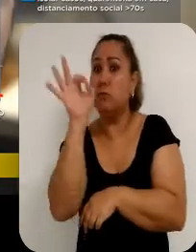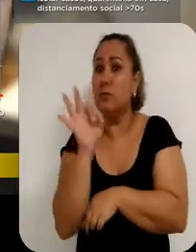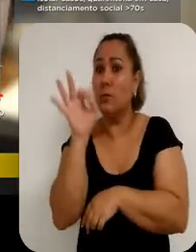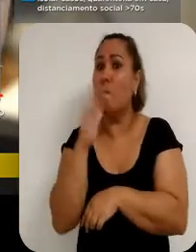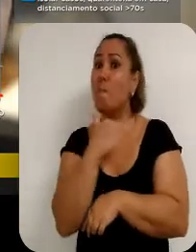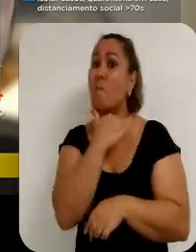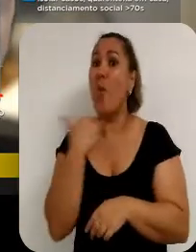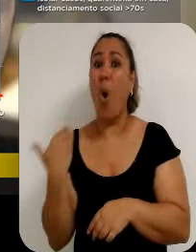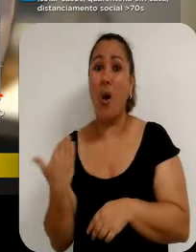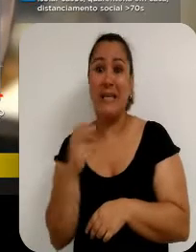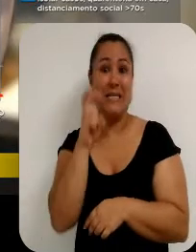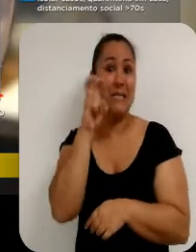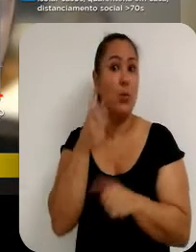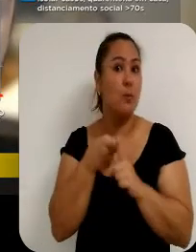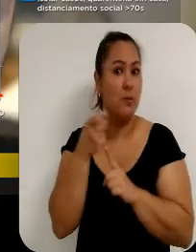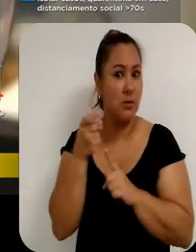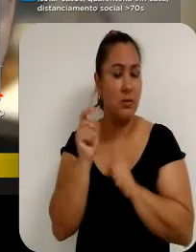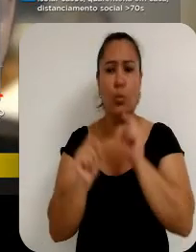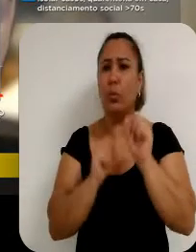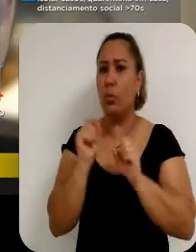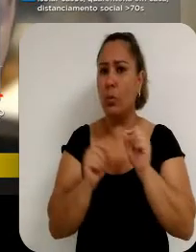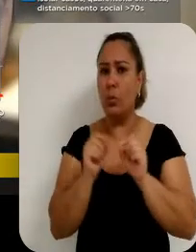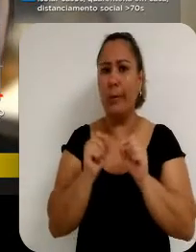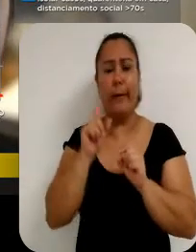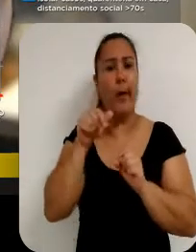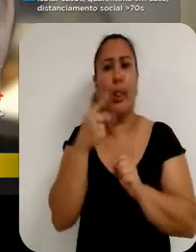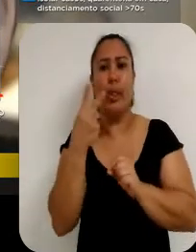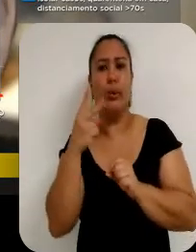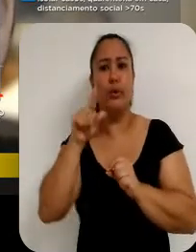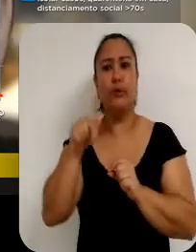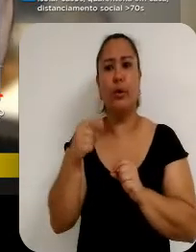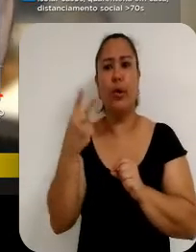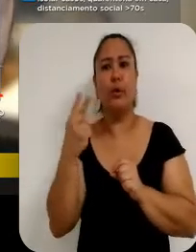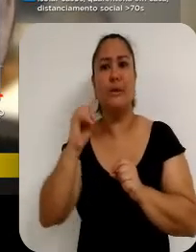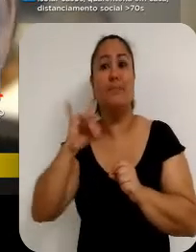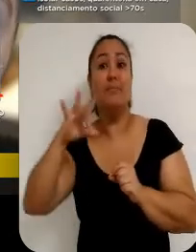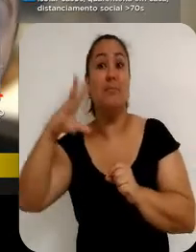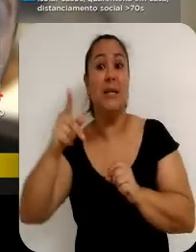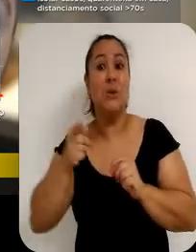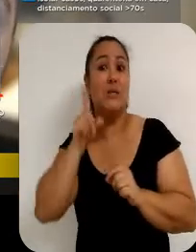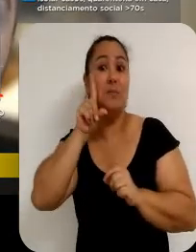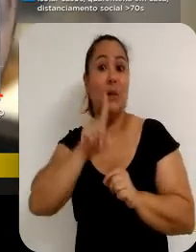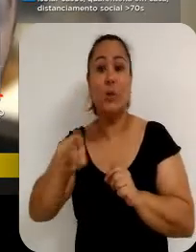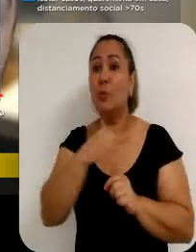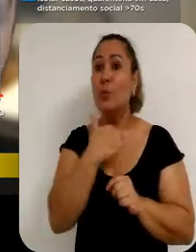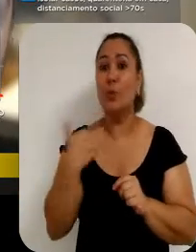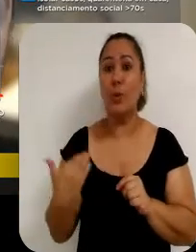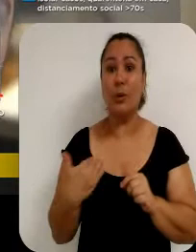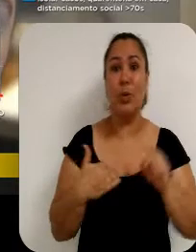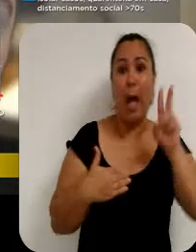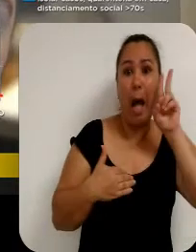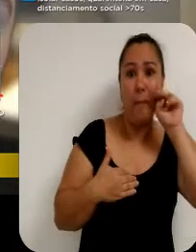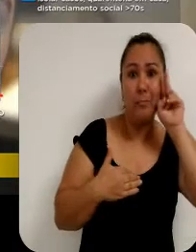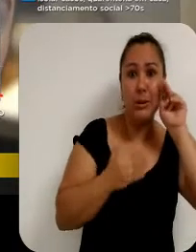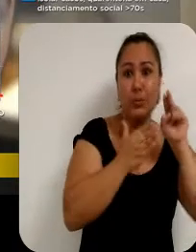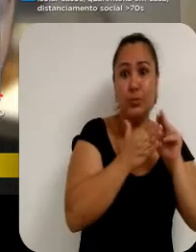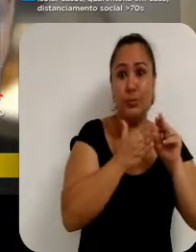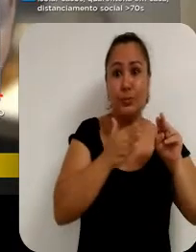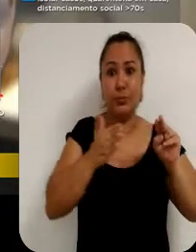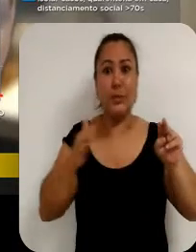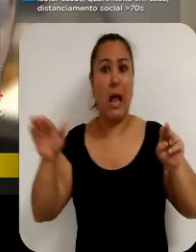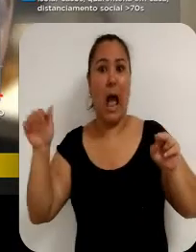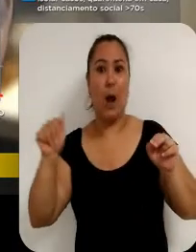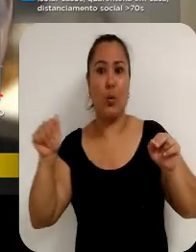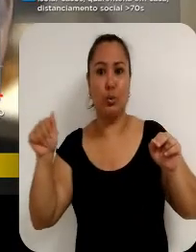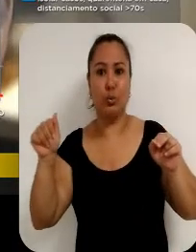que dá 2,2 milhões de americanos mortos entre abril e agosto